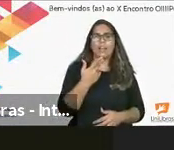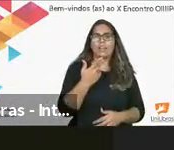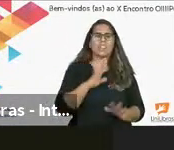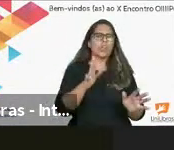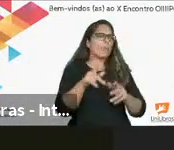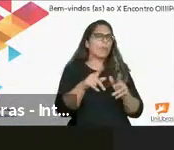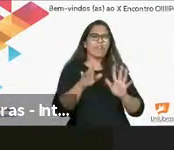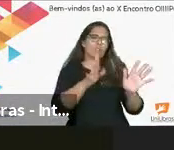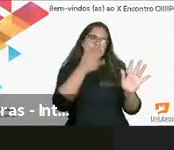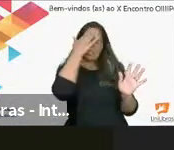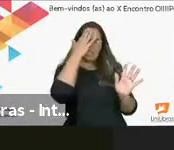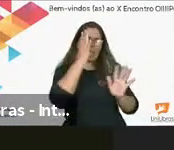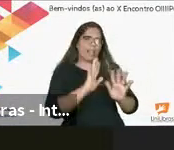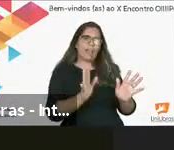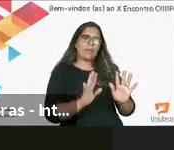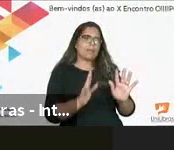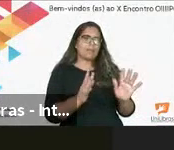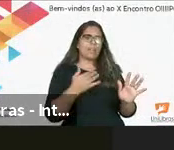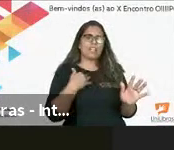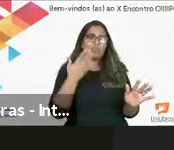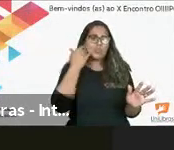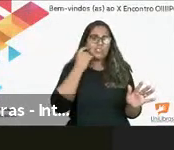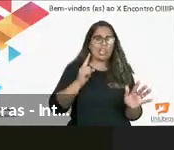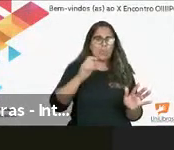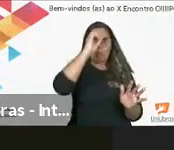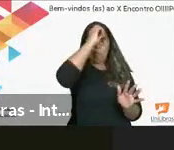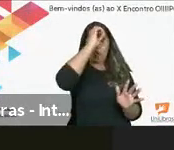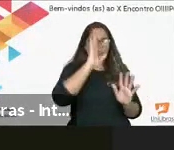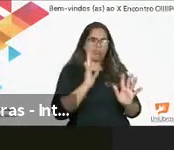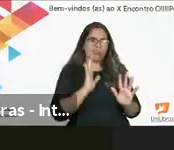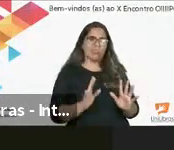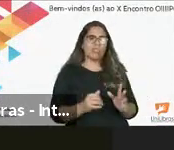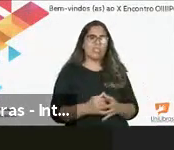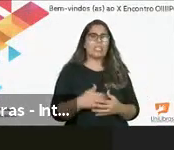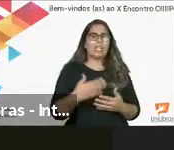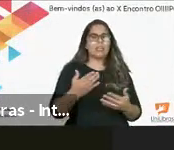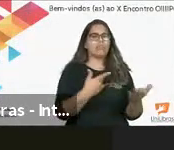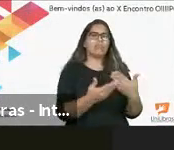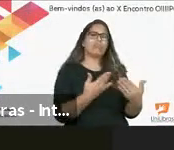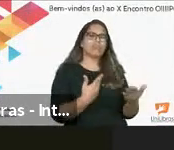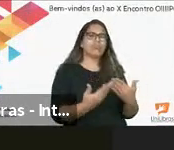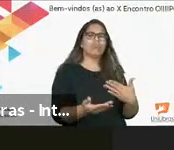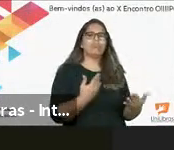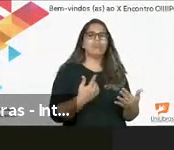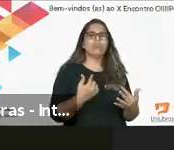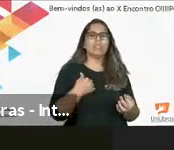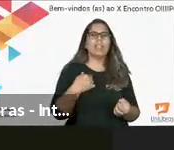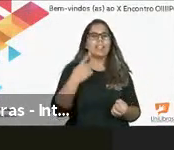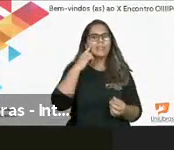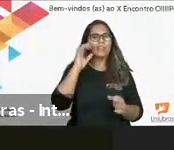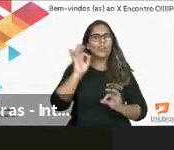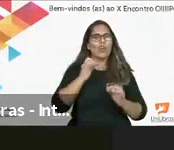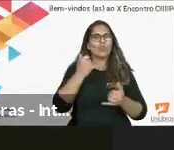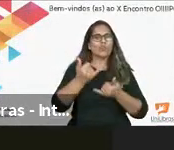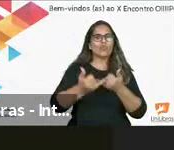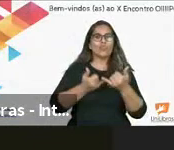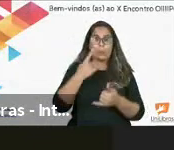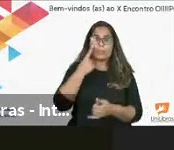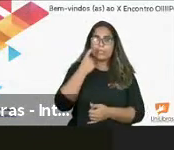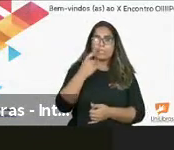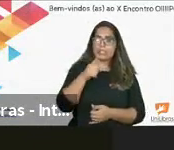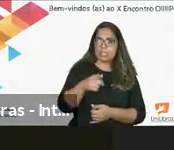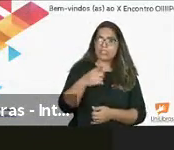professor, o senhor que sabe, nós não sabemos e tudo. E nessa conversa, ele cria um jogo que é interessante,